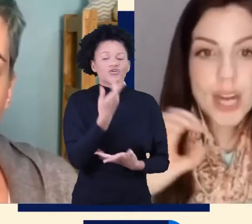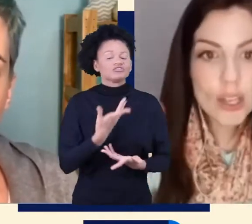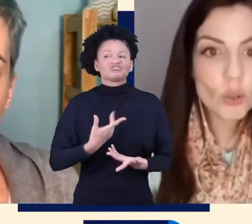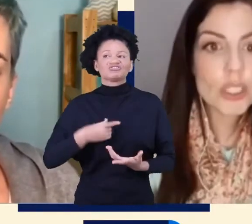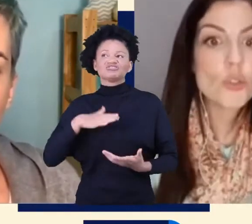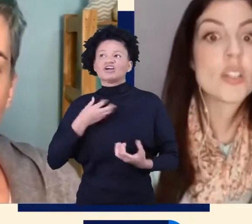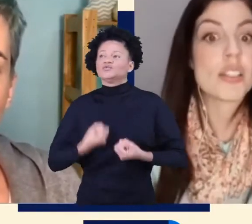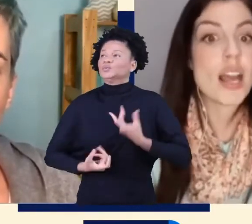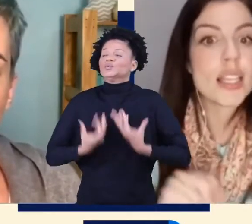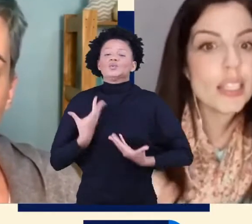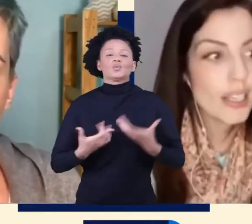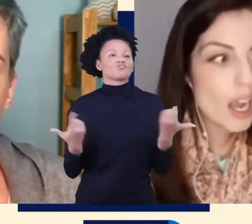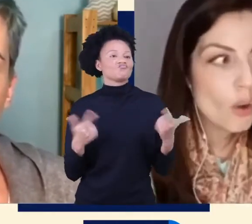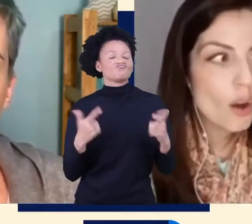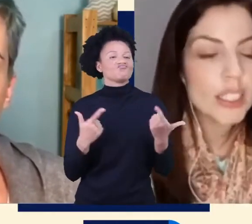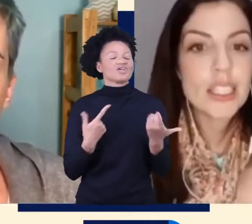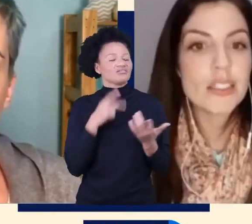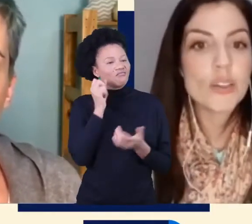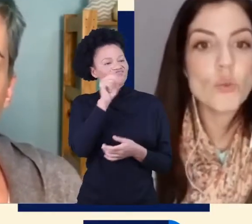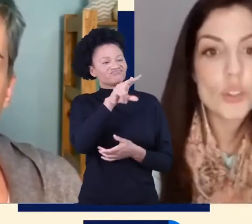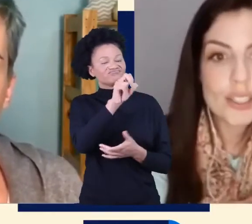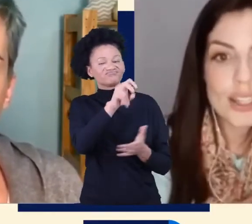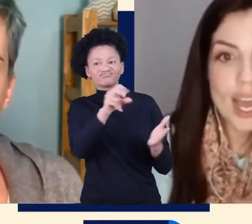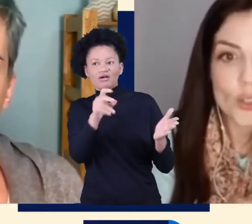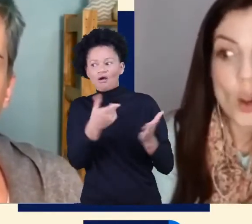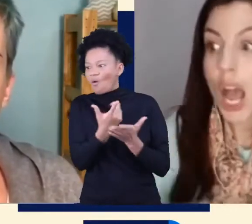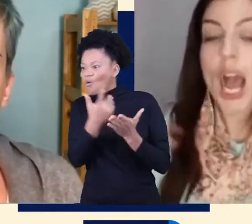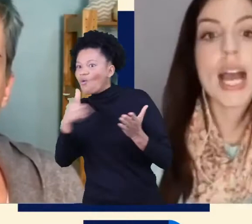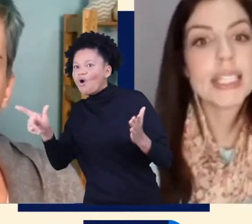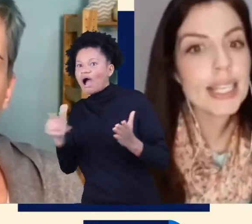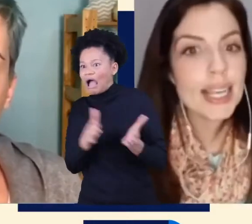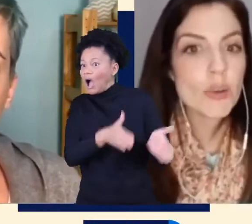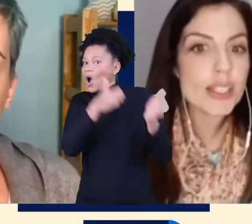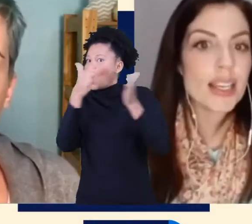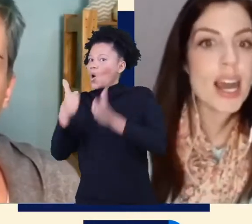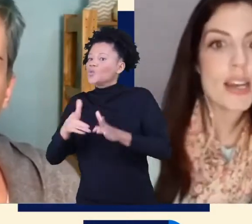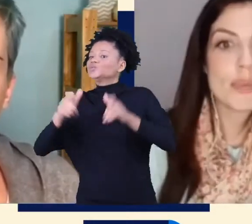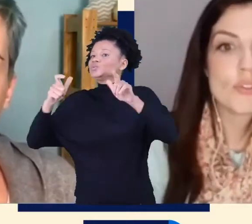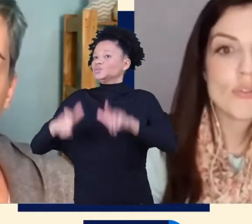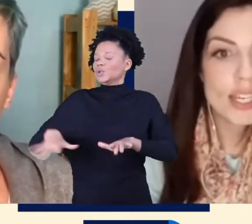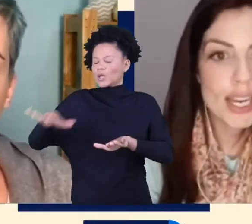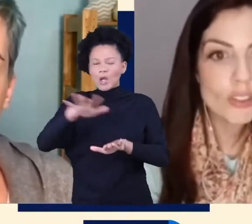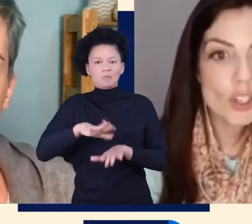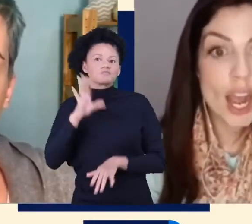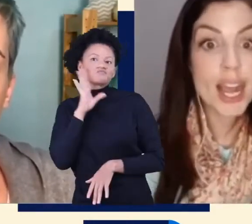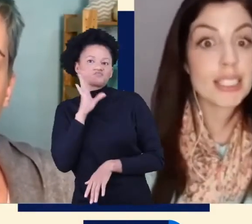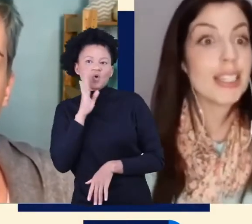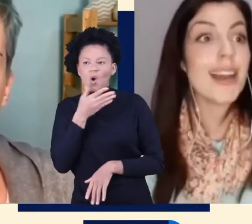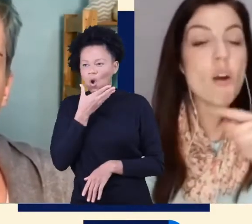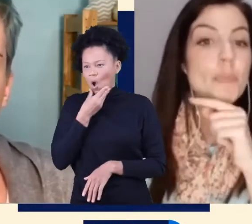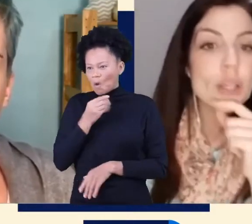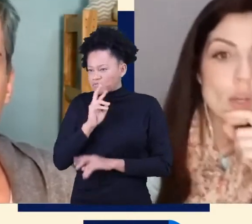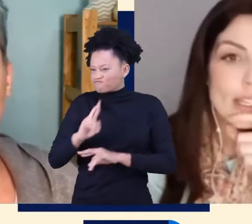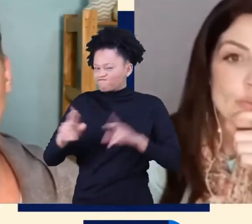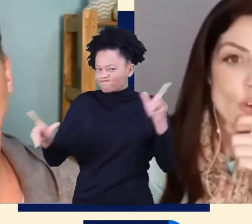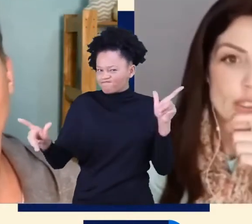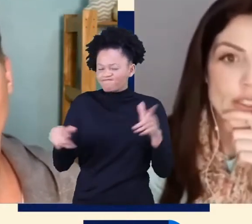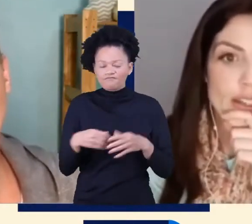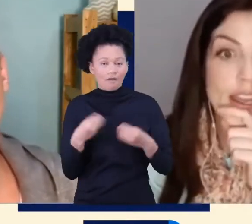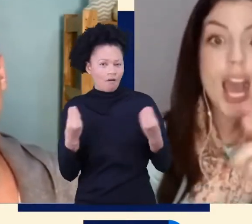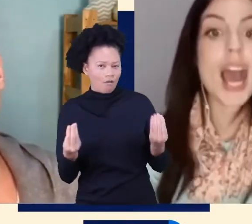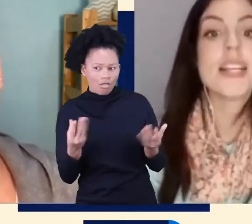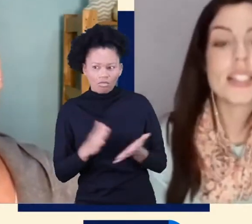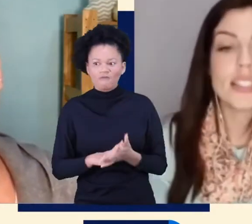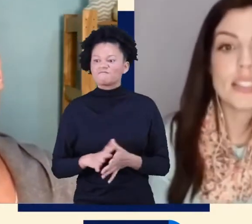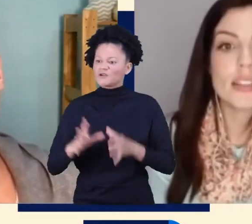a procurar outras coisas. Que legal, ó, aqui eles estão em outro cenário. Que legal, esse cara é meio diferente. Que legal, ó, pegou ela à